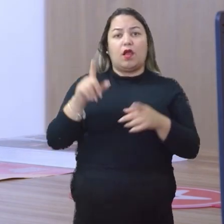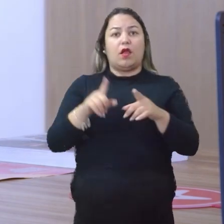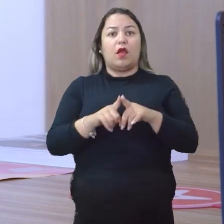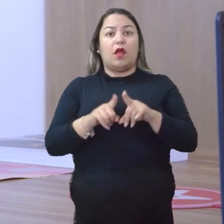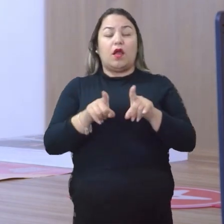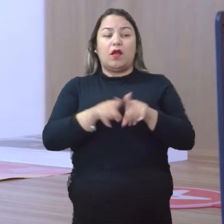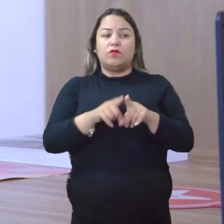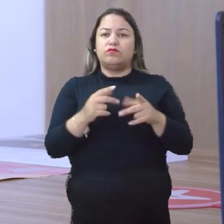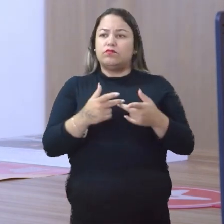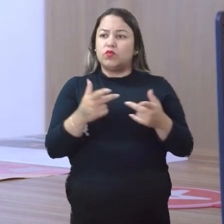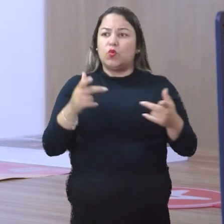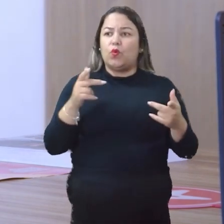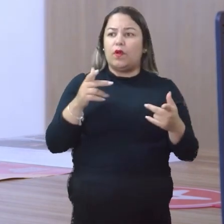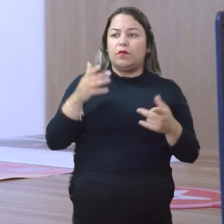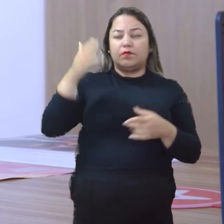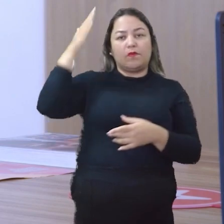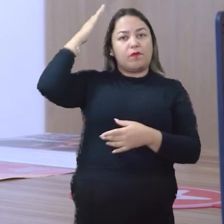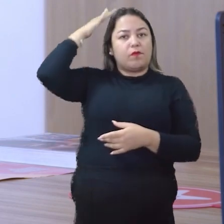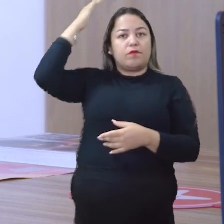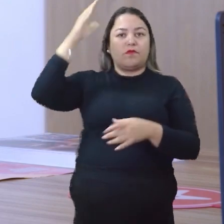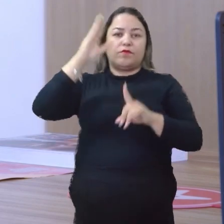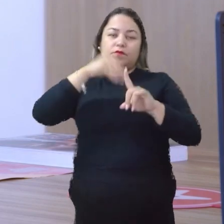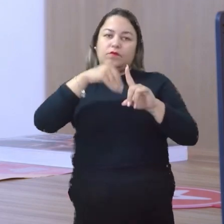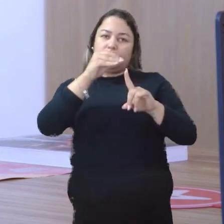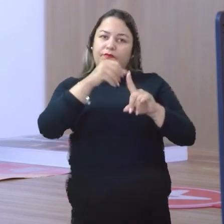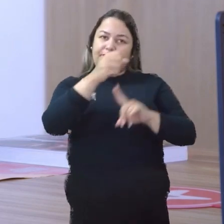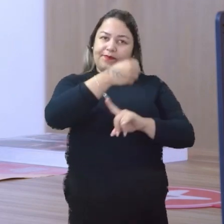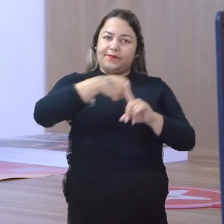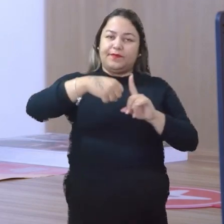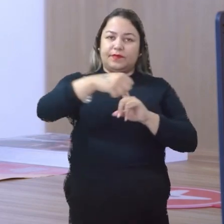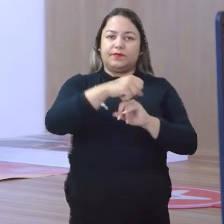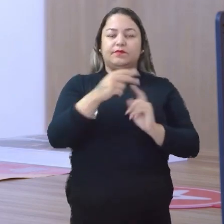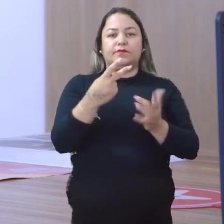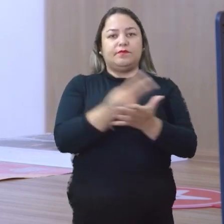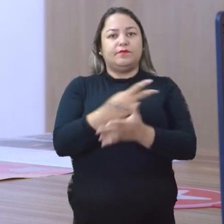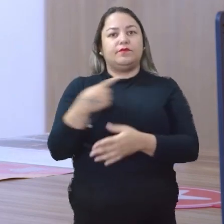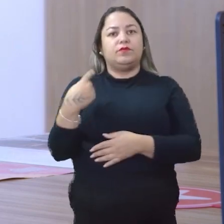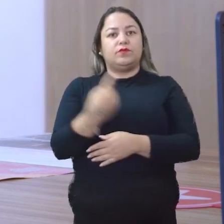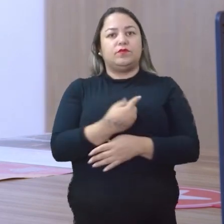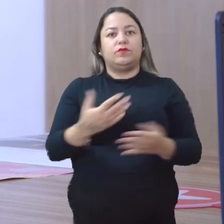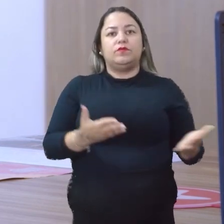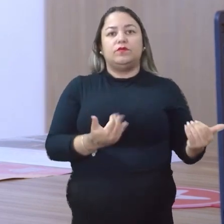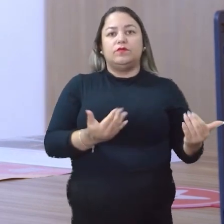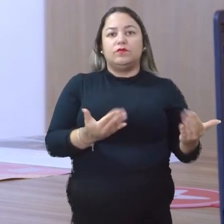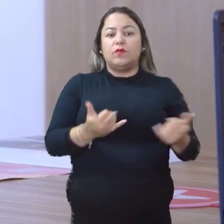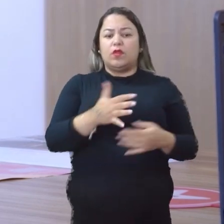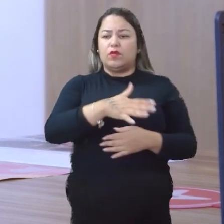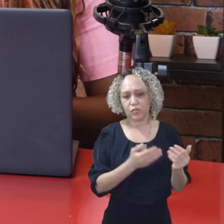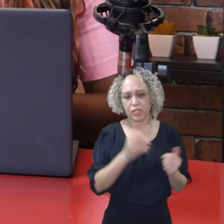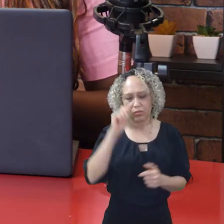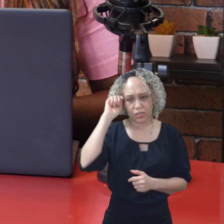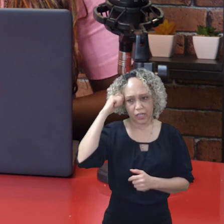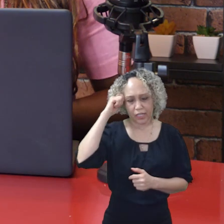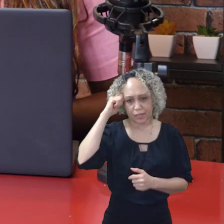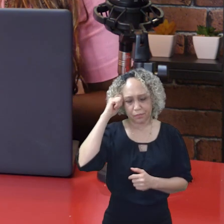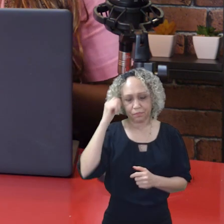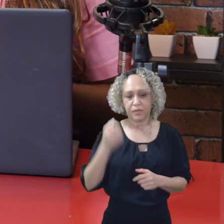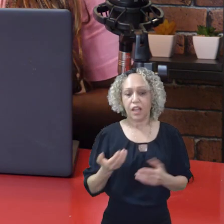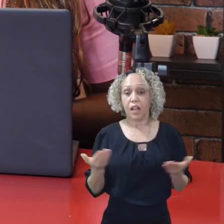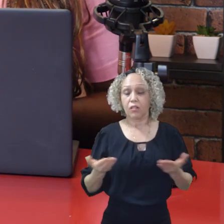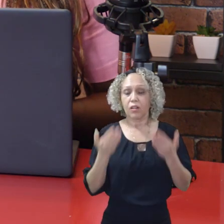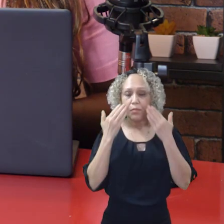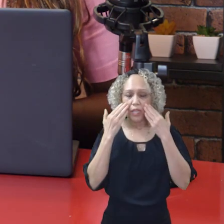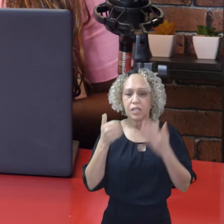alarmante no nosso país, e também outros níveis de vulnerabilidades sociais que afetam a nossa juventude negra. E esse foi mais